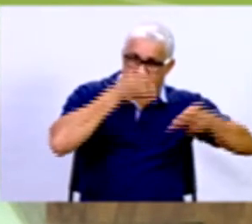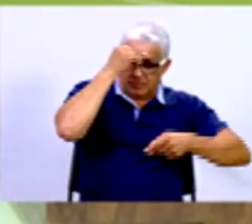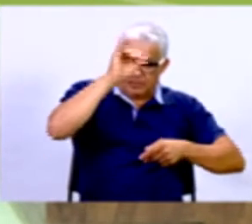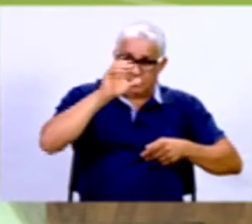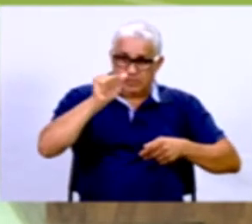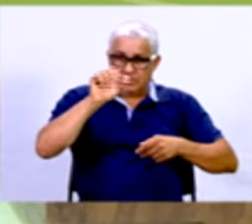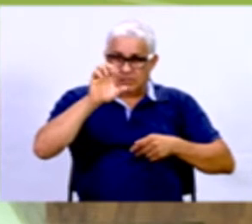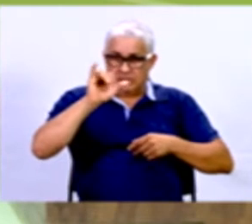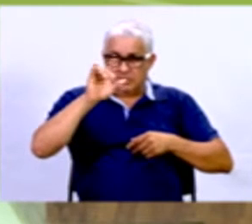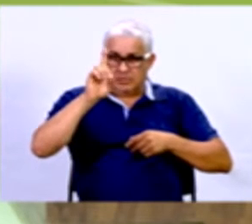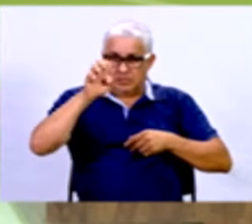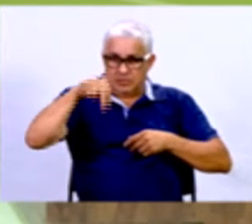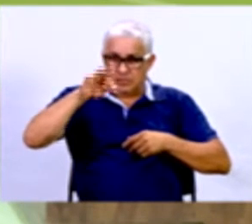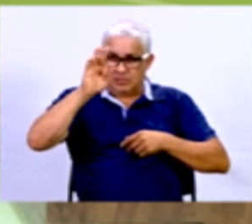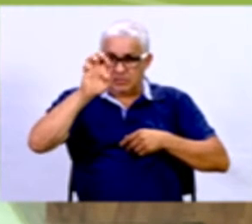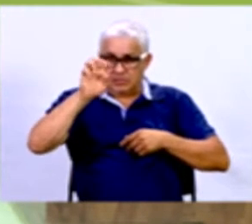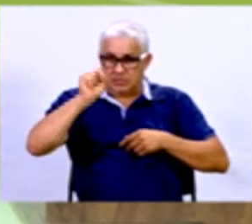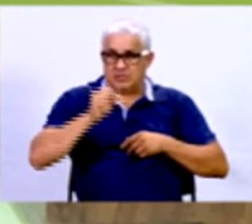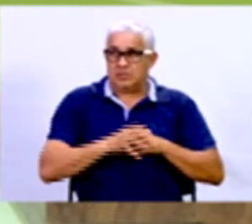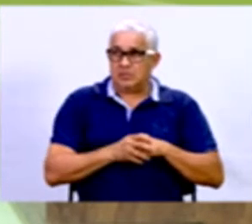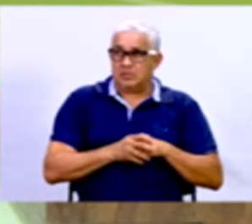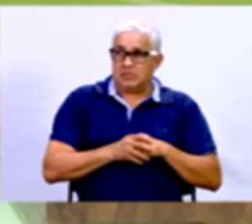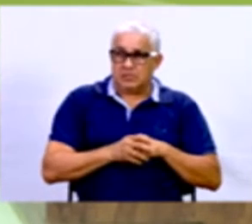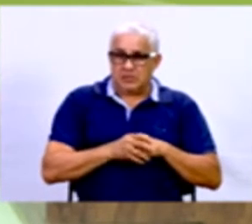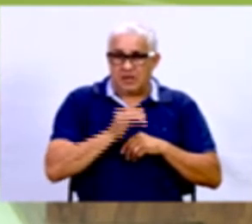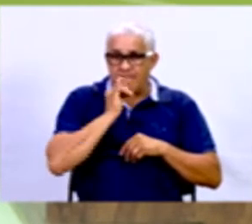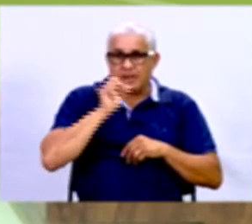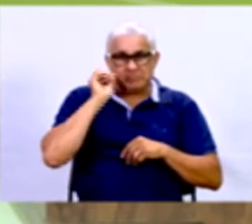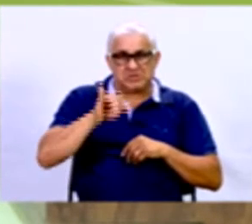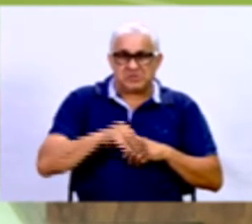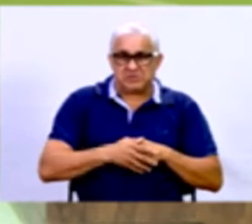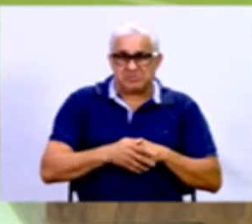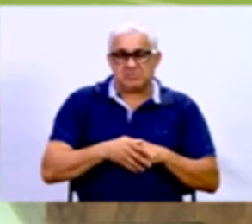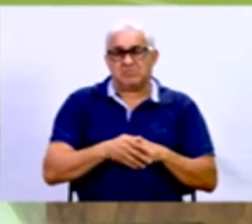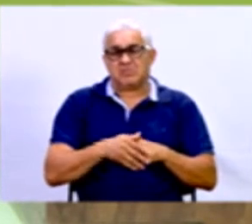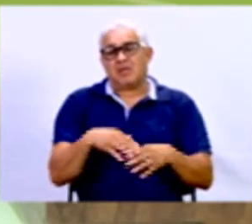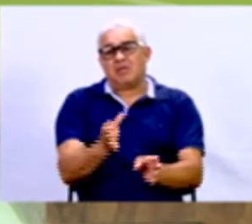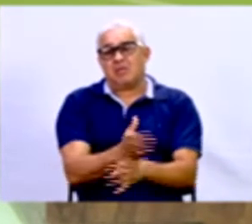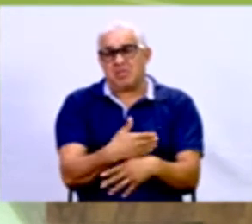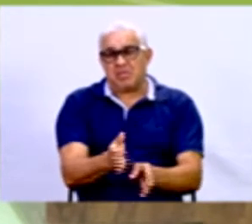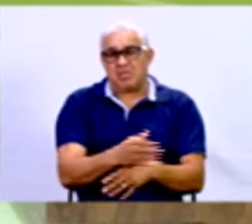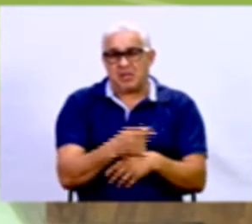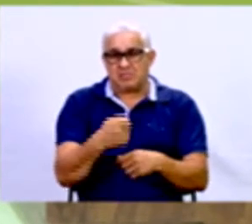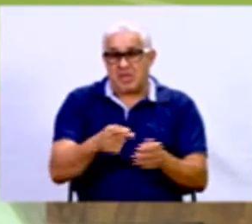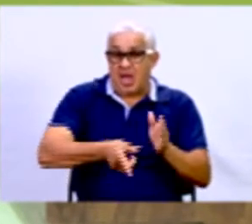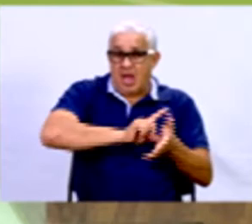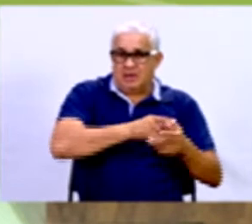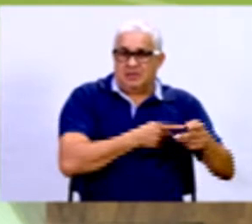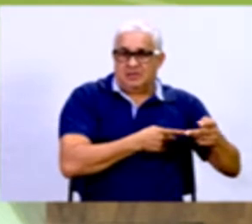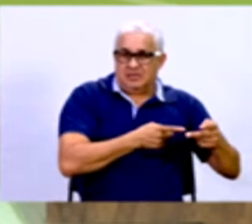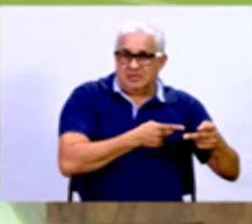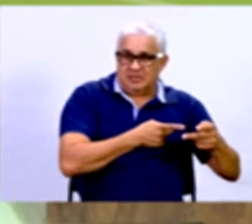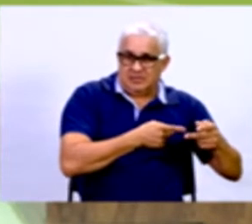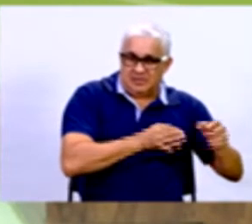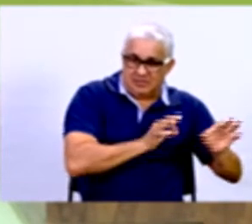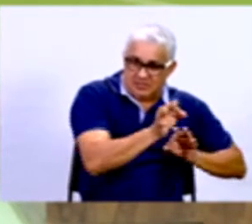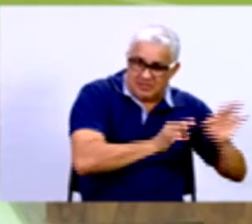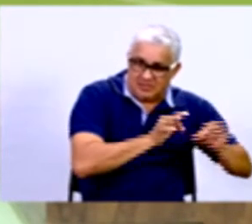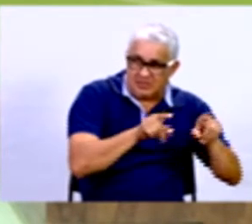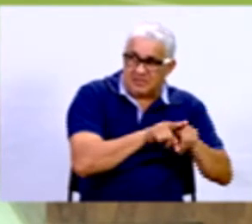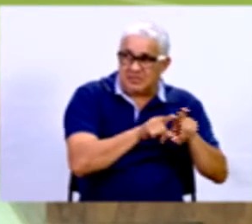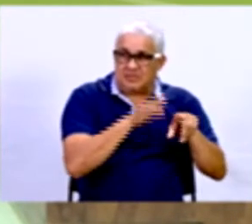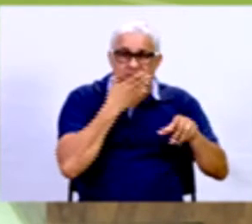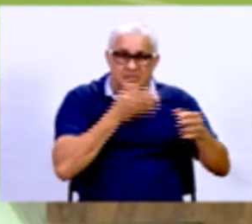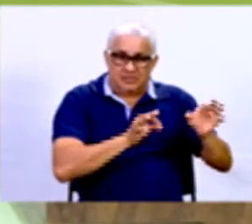acidentes. Se a gente deixar esses quase acidentes passarem sem verificar a causa e modos de prevenir